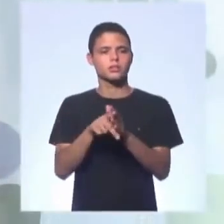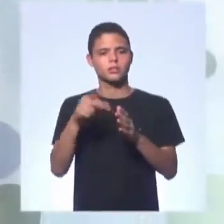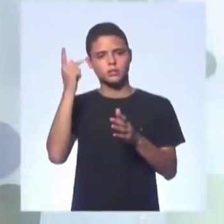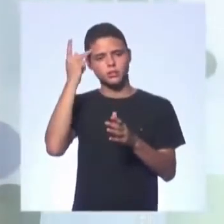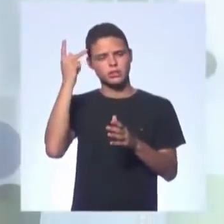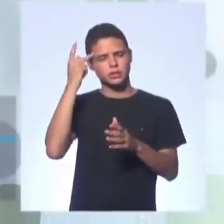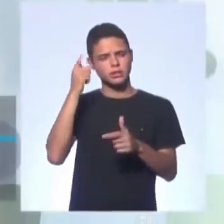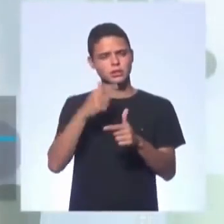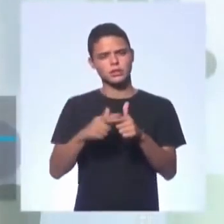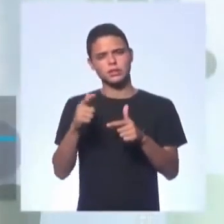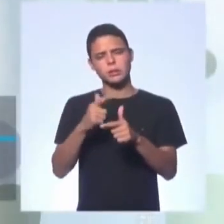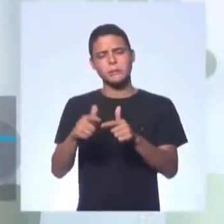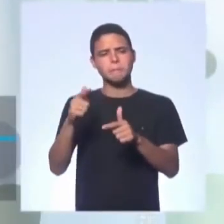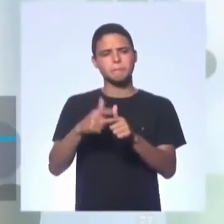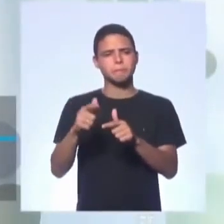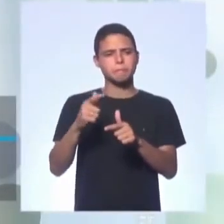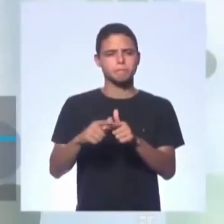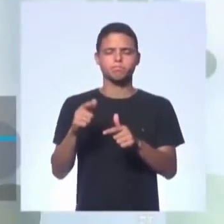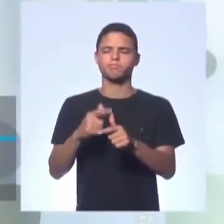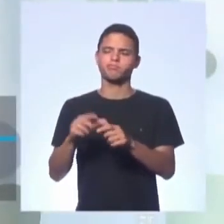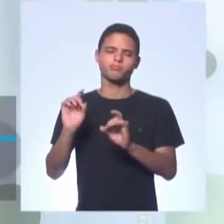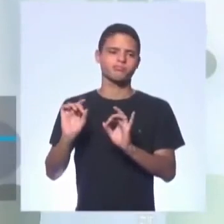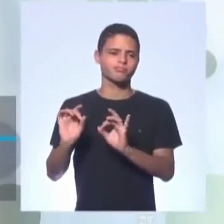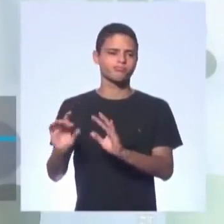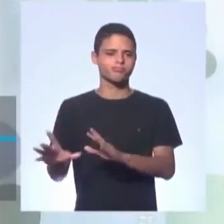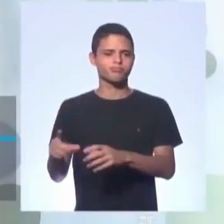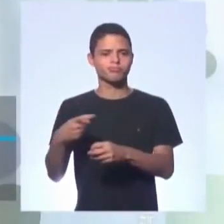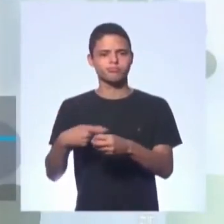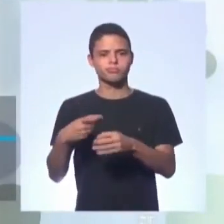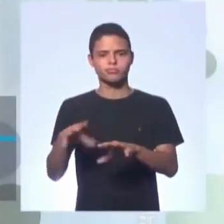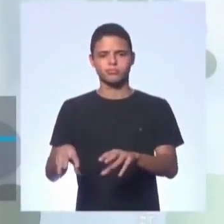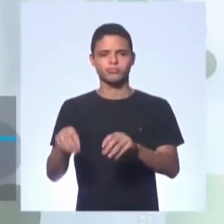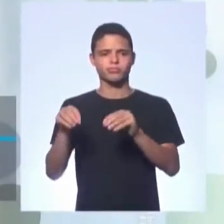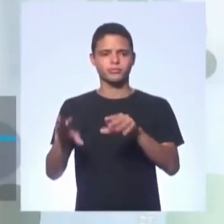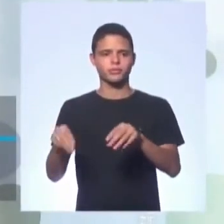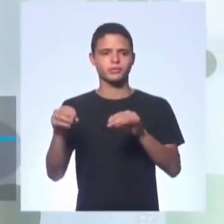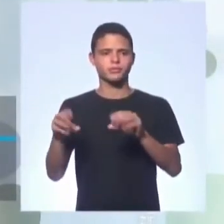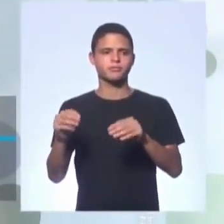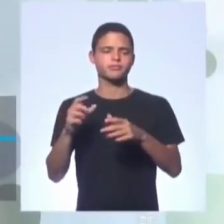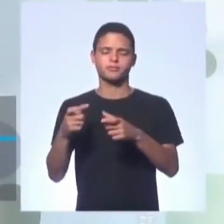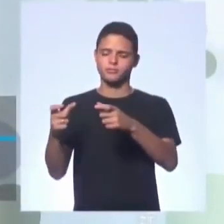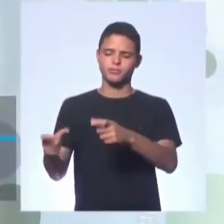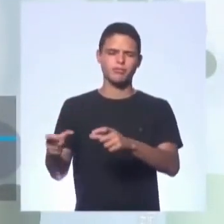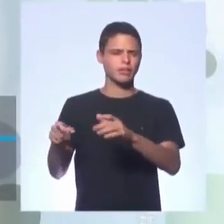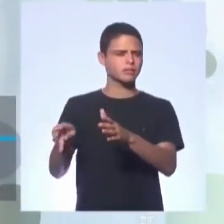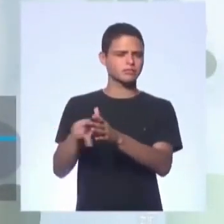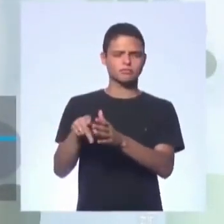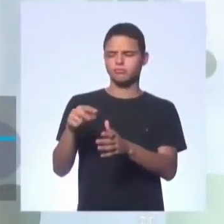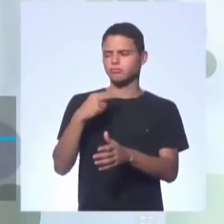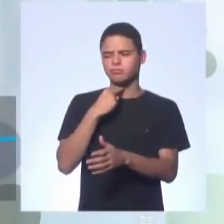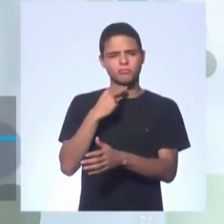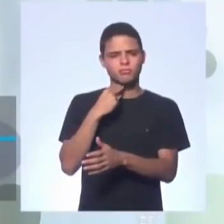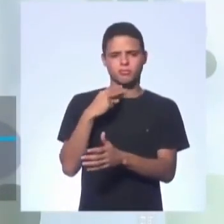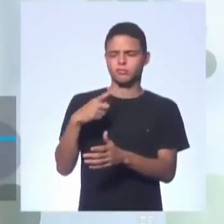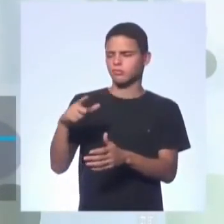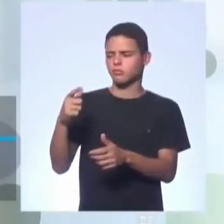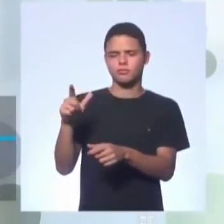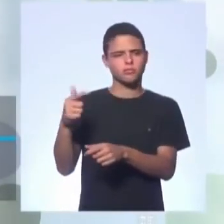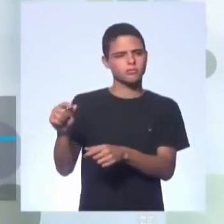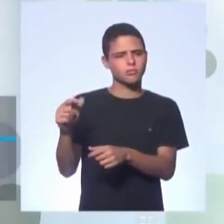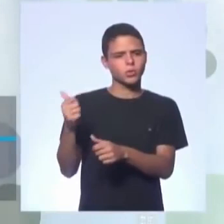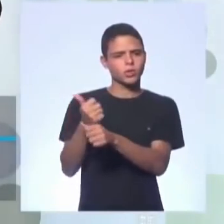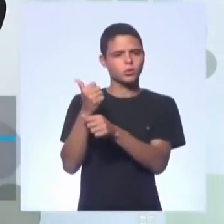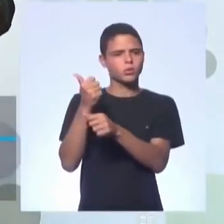essas consequências de descarte de resíduo sólido, né, em terrenos aí que não tem construção, né, que a gente